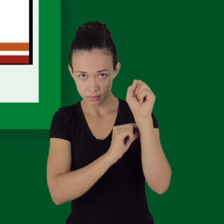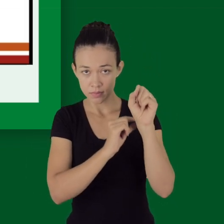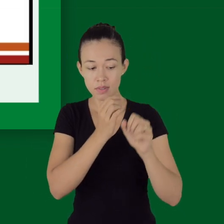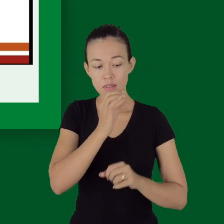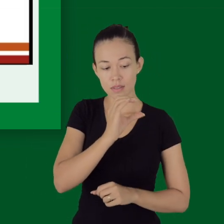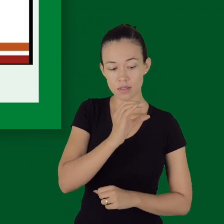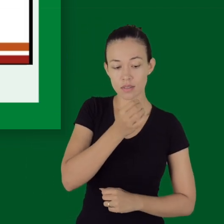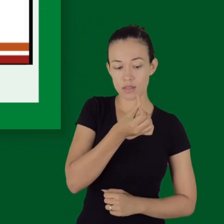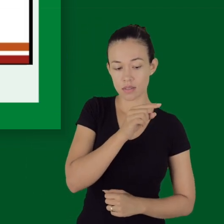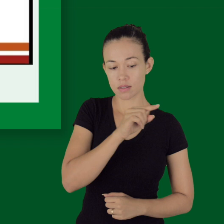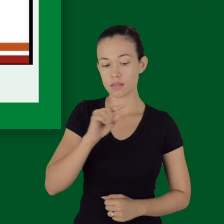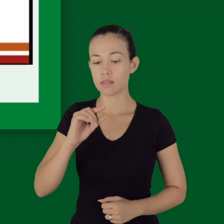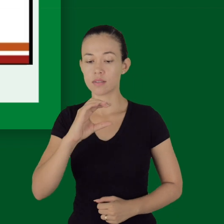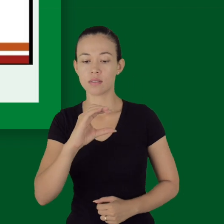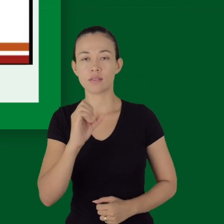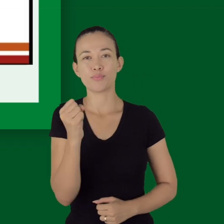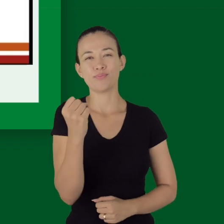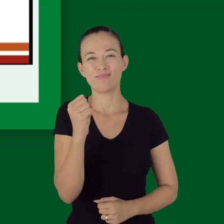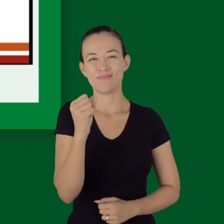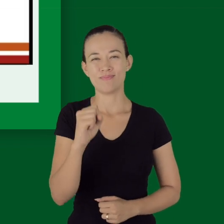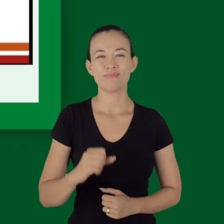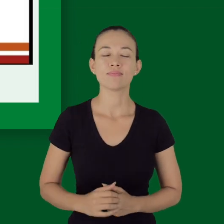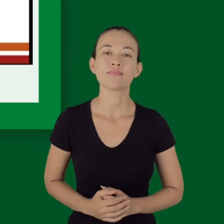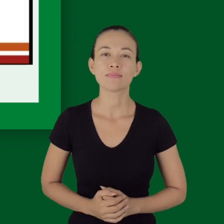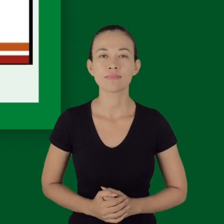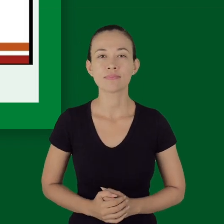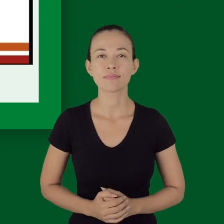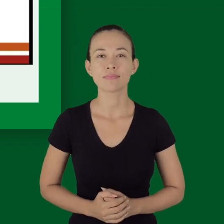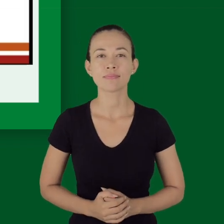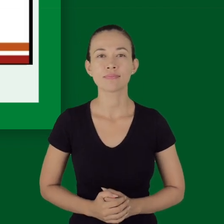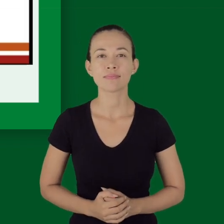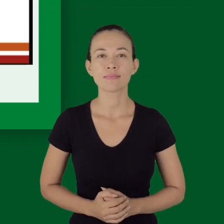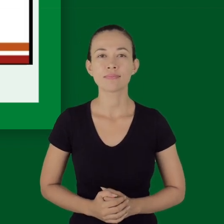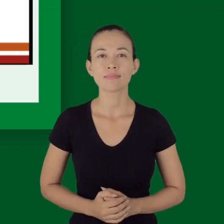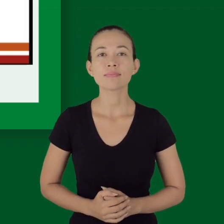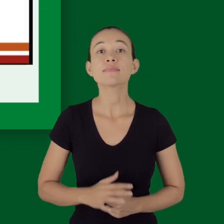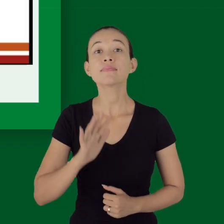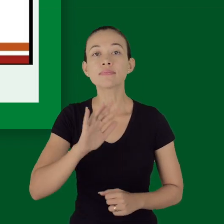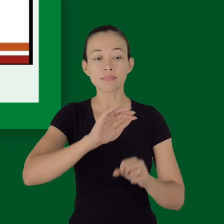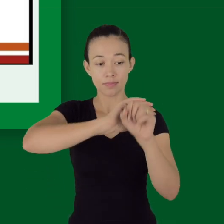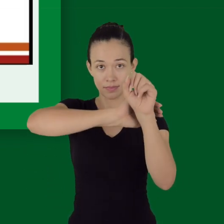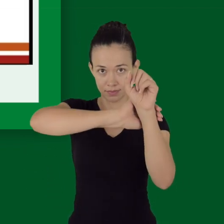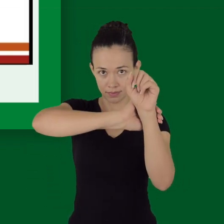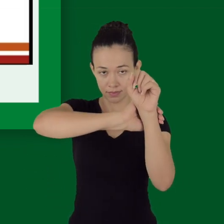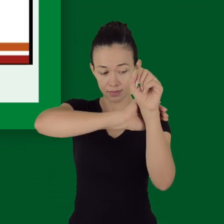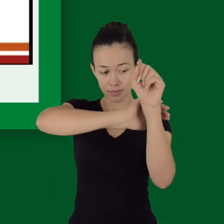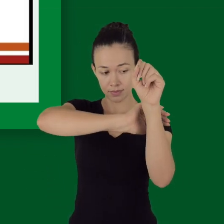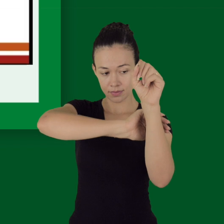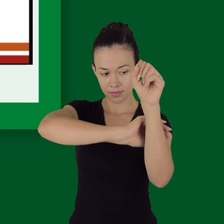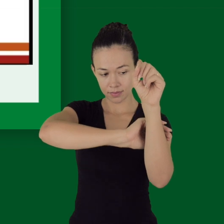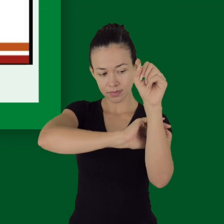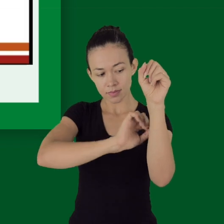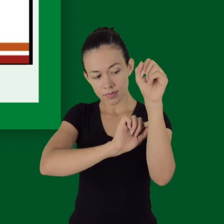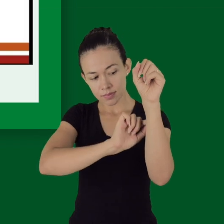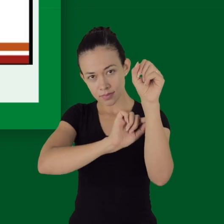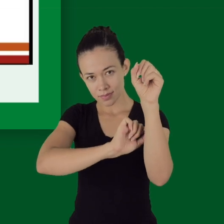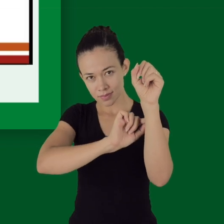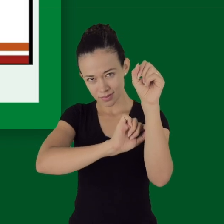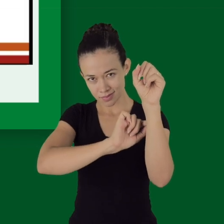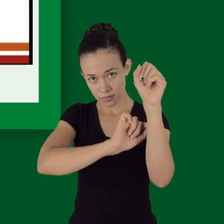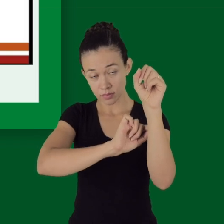dos miótomos de C6, C7, C8. De um modo geral, comprometimentos nessa